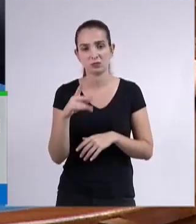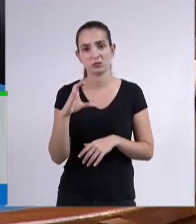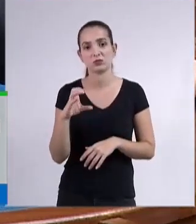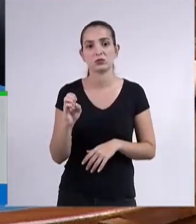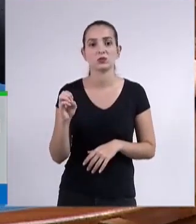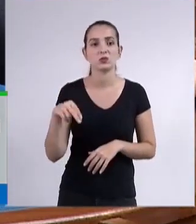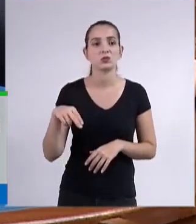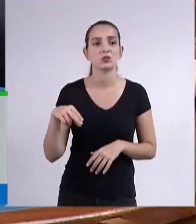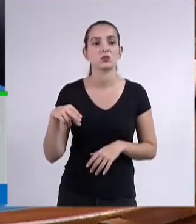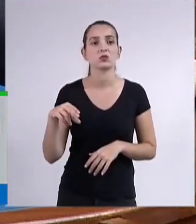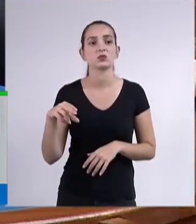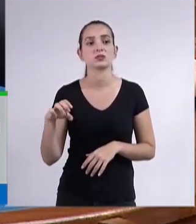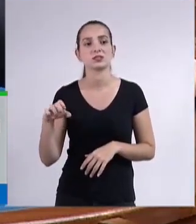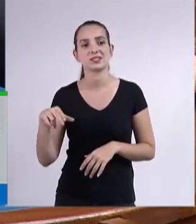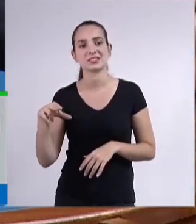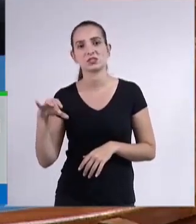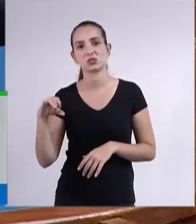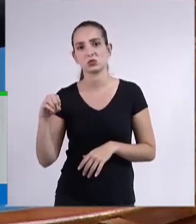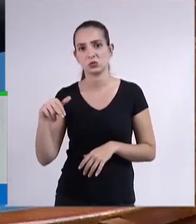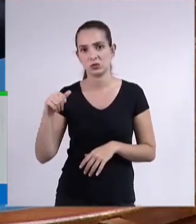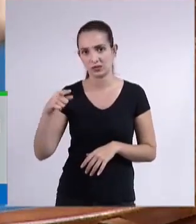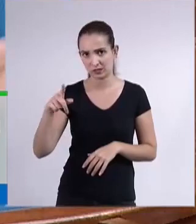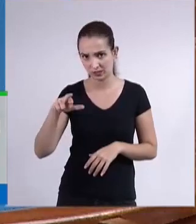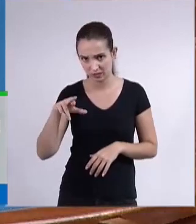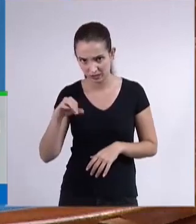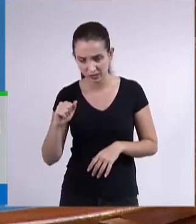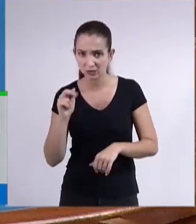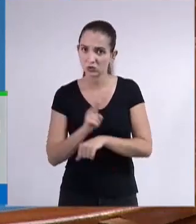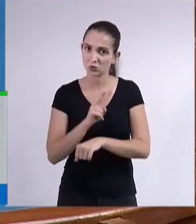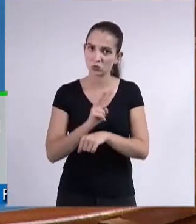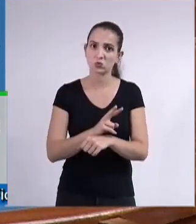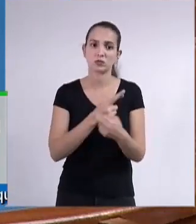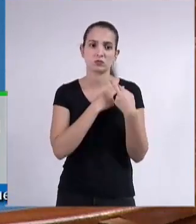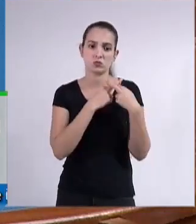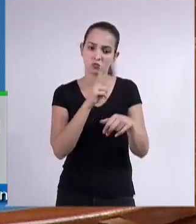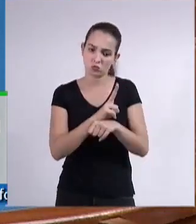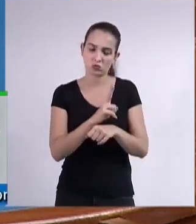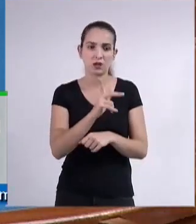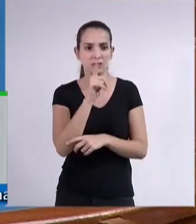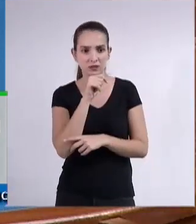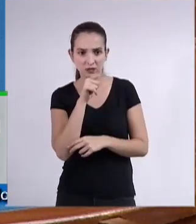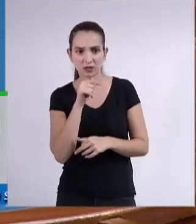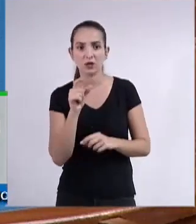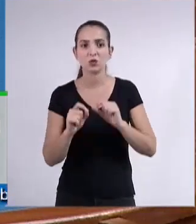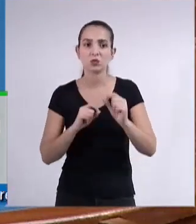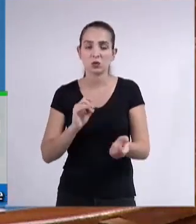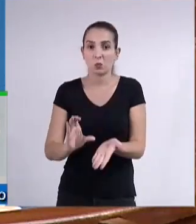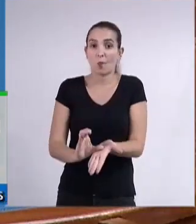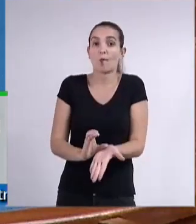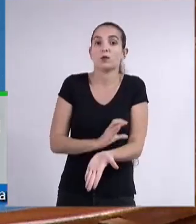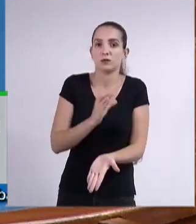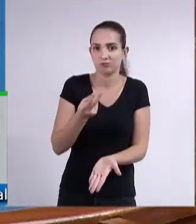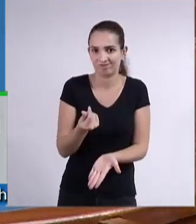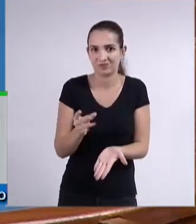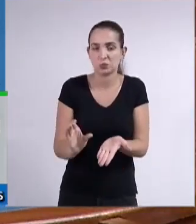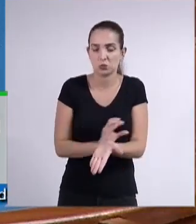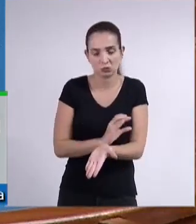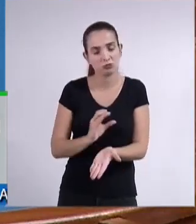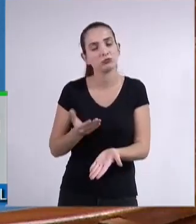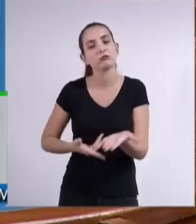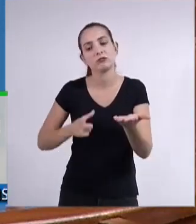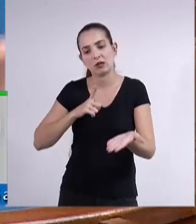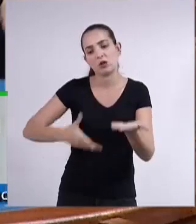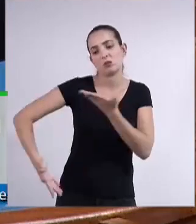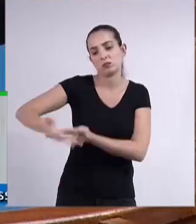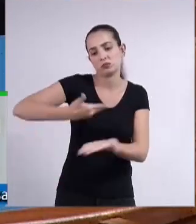esgoto, na parte de energia, e que esse custo ele é todo compartilhado com os consumidores e ele é levado em